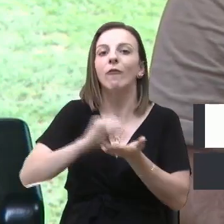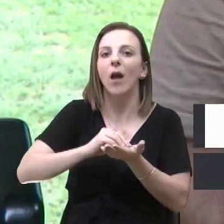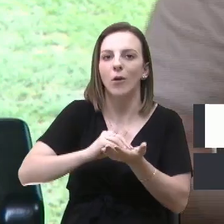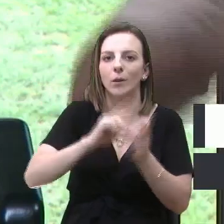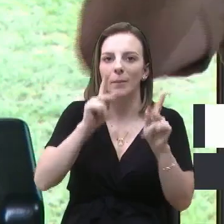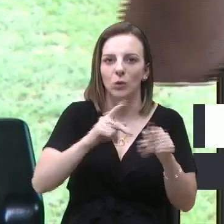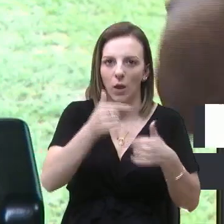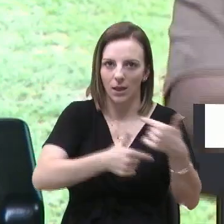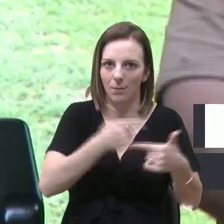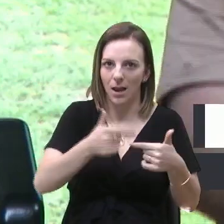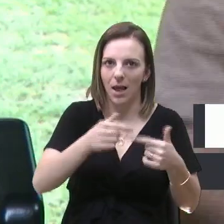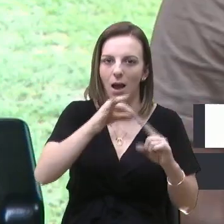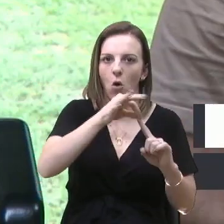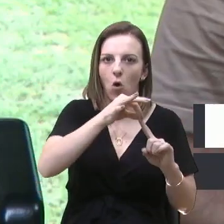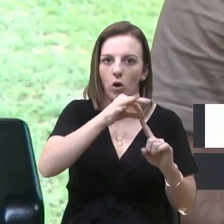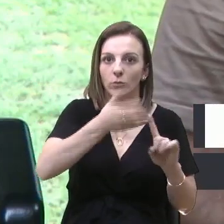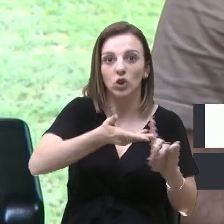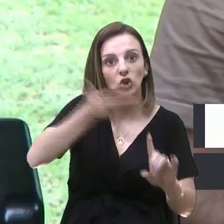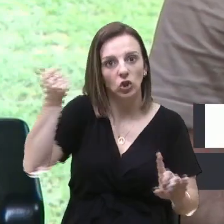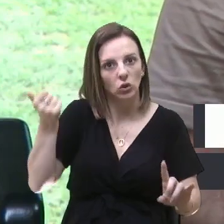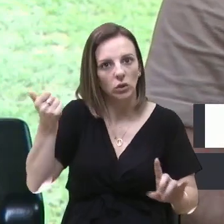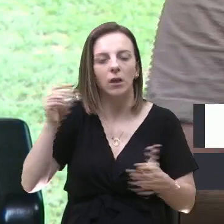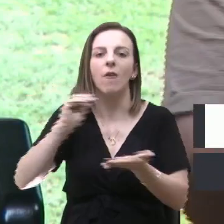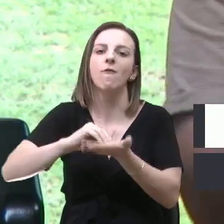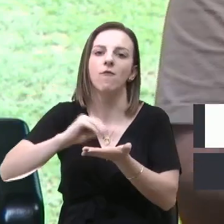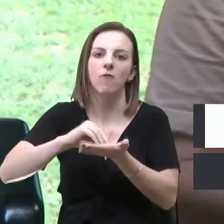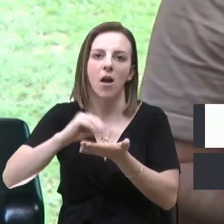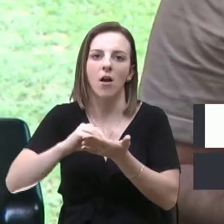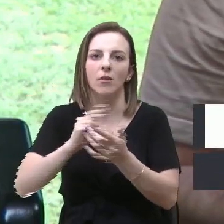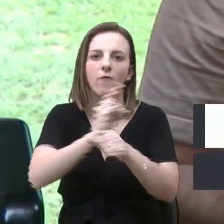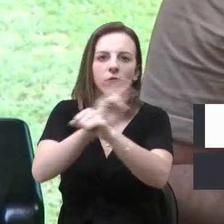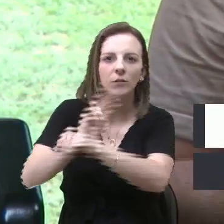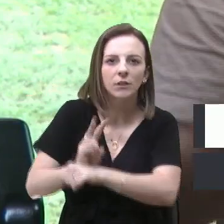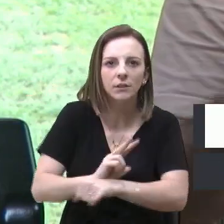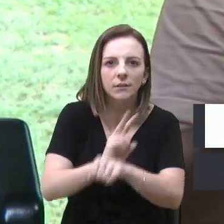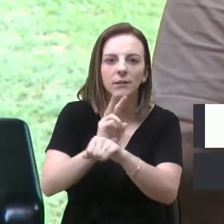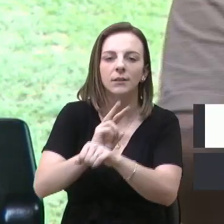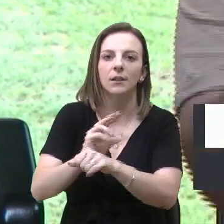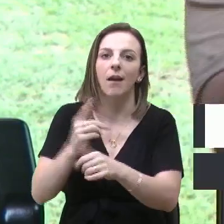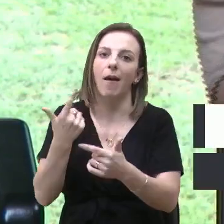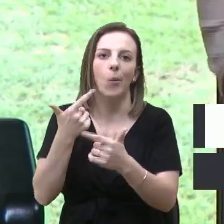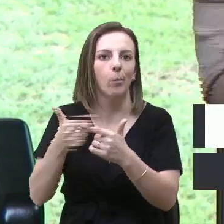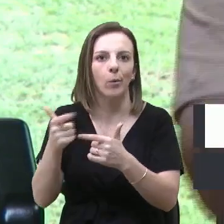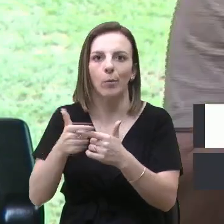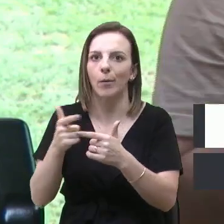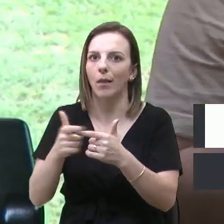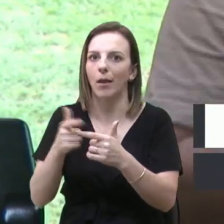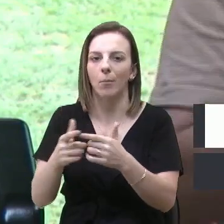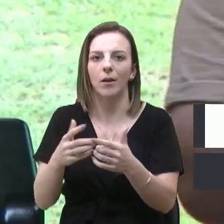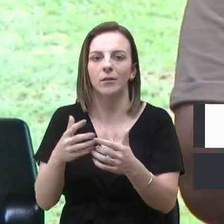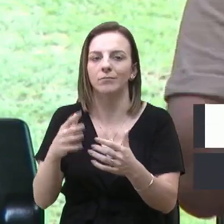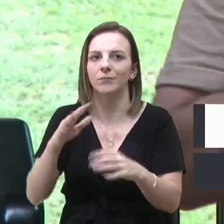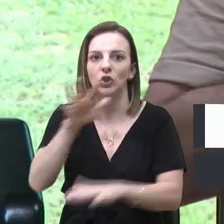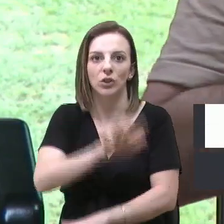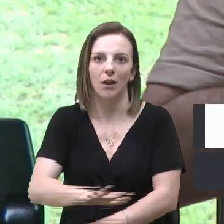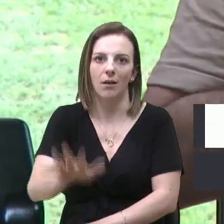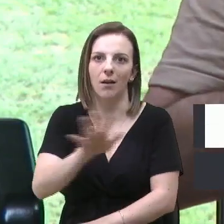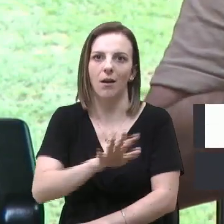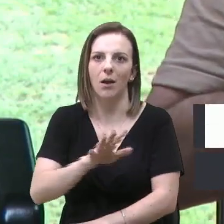ônibus, falta fiscalização. Então é um problema conjunto. Se tiver isso, trabalhando em sinergia, com